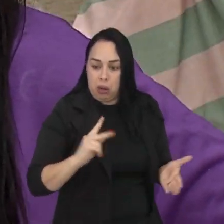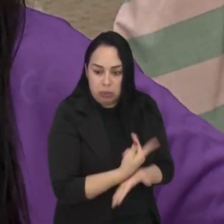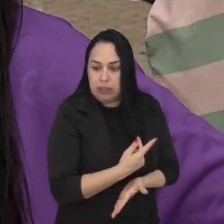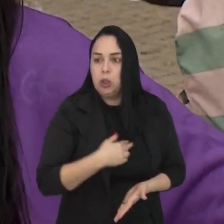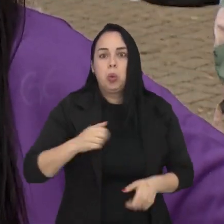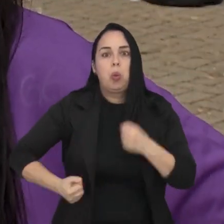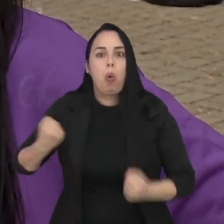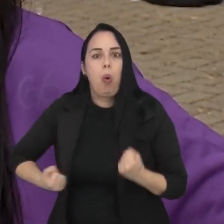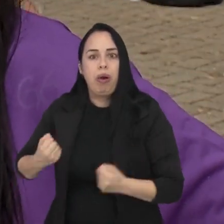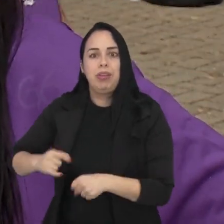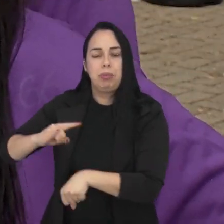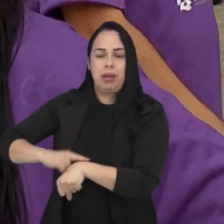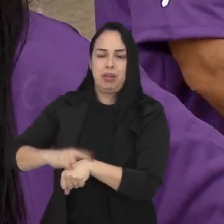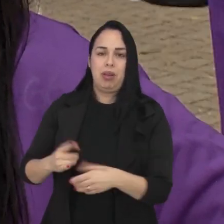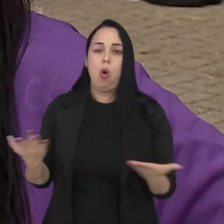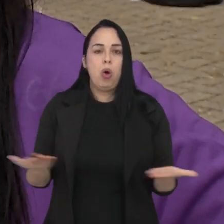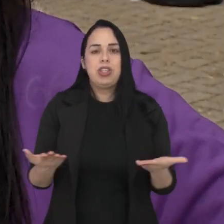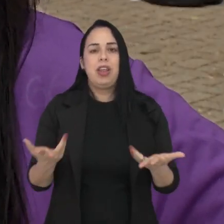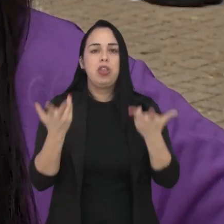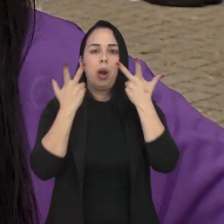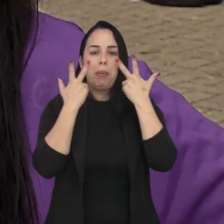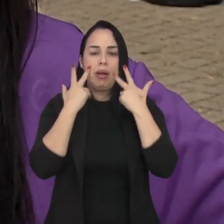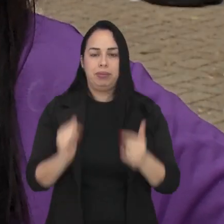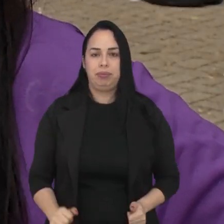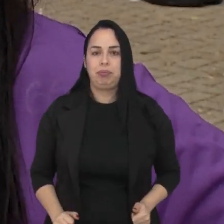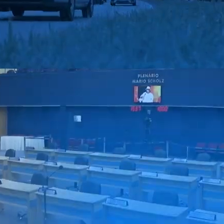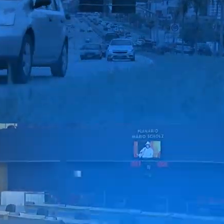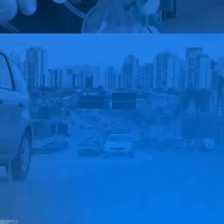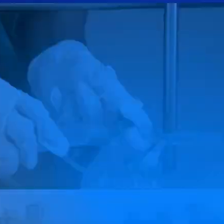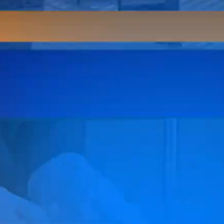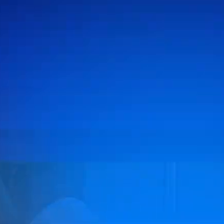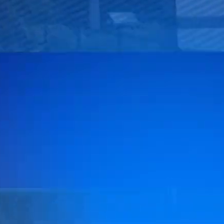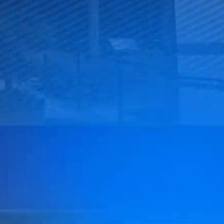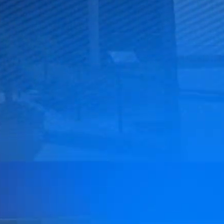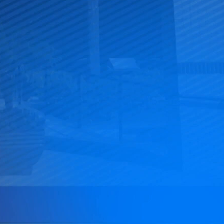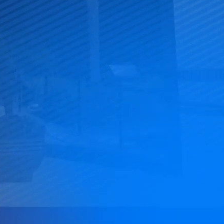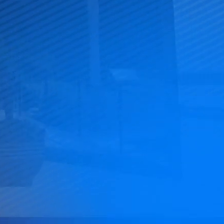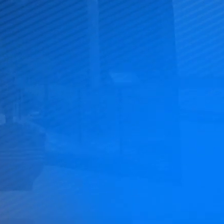momento eu podia lá correndo hoje não hoje eu já posso ir